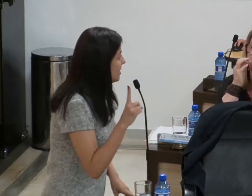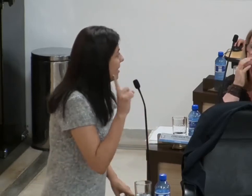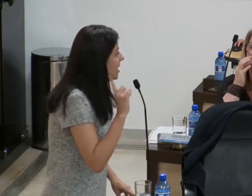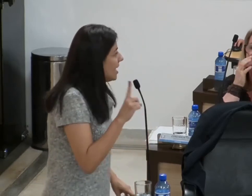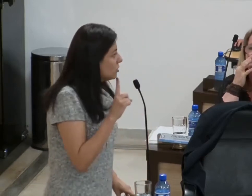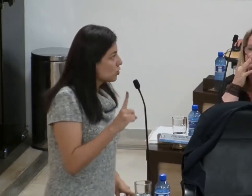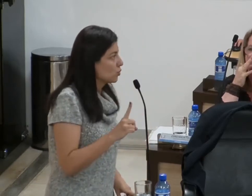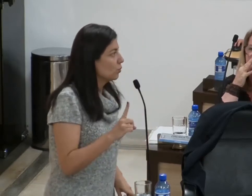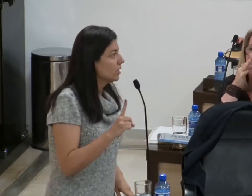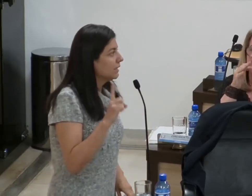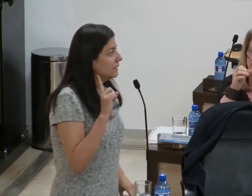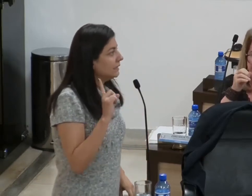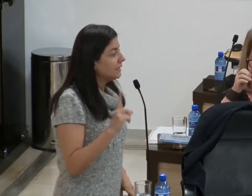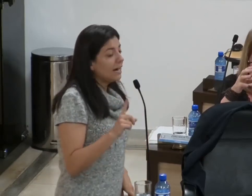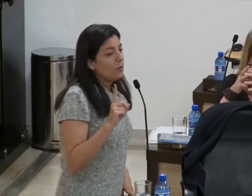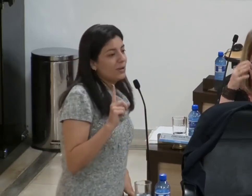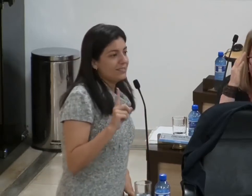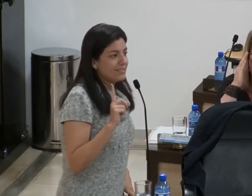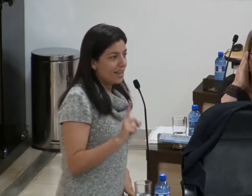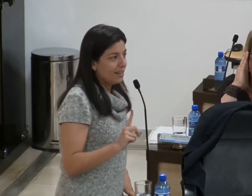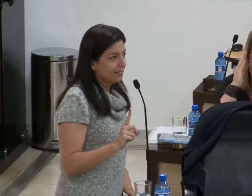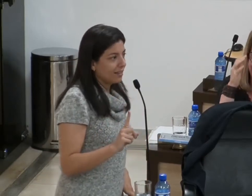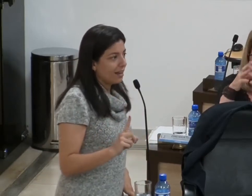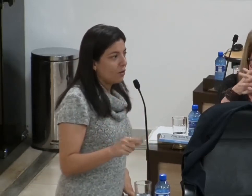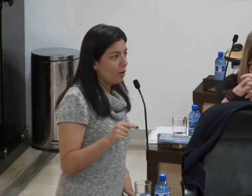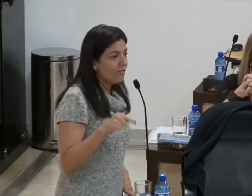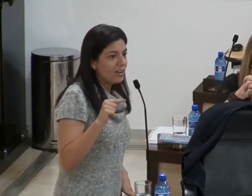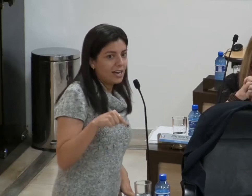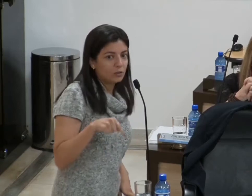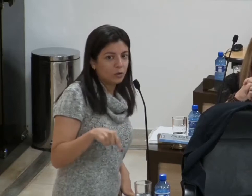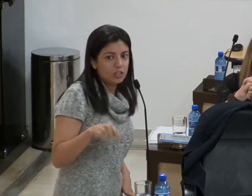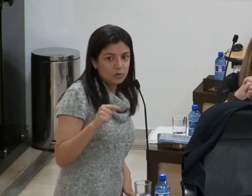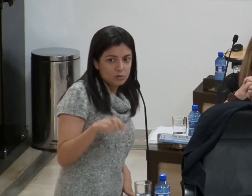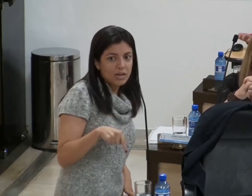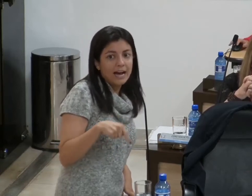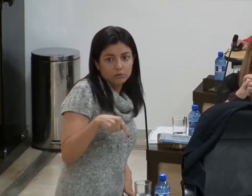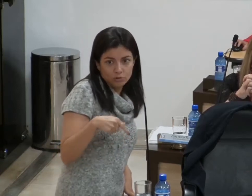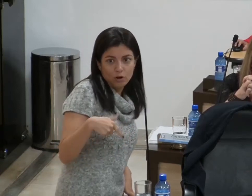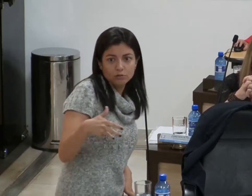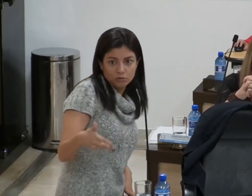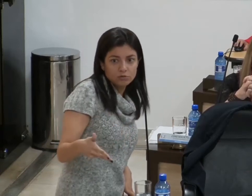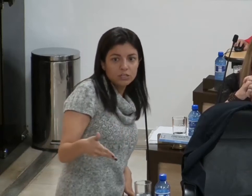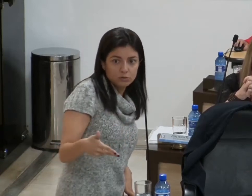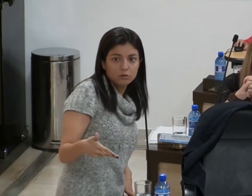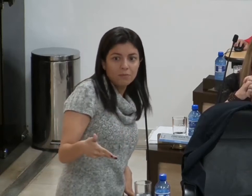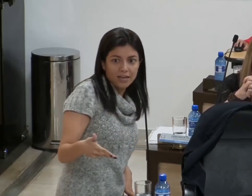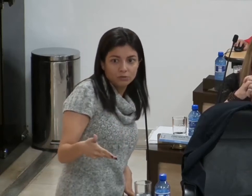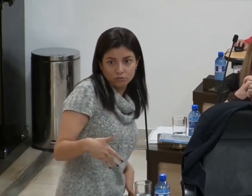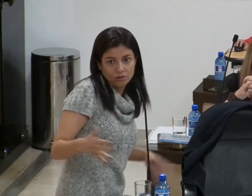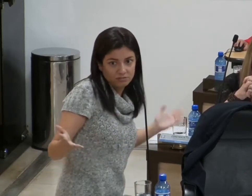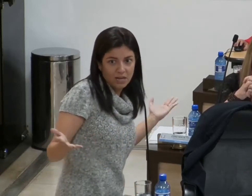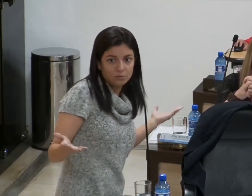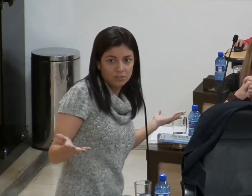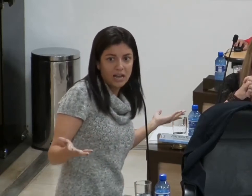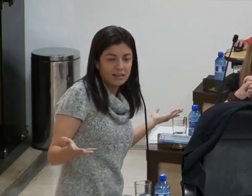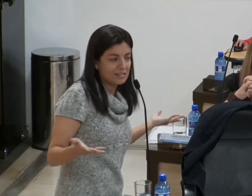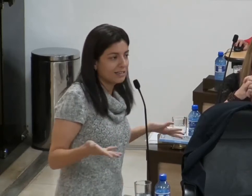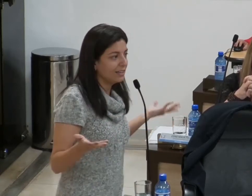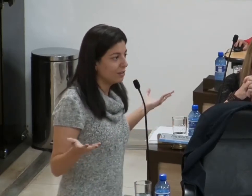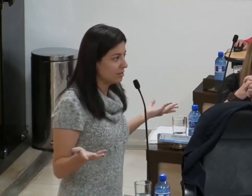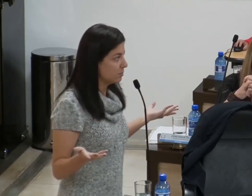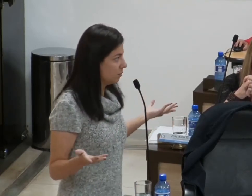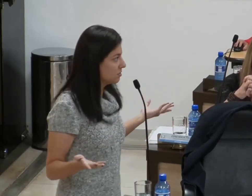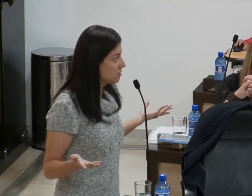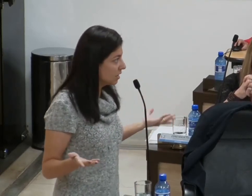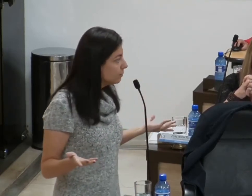Mas isso não isenta o vereador de usar os nossos instrumentos. Nós temos eles